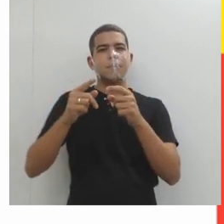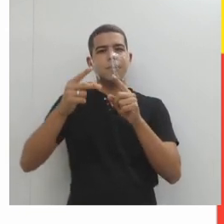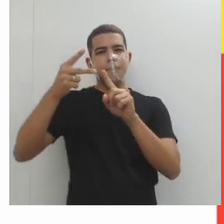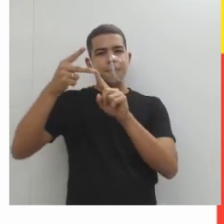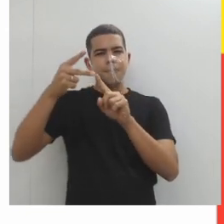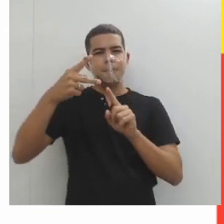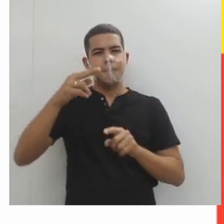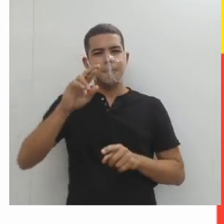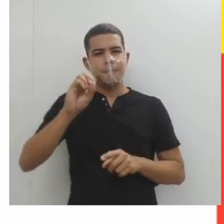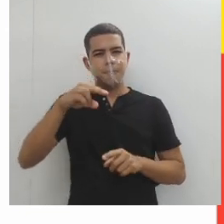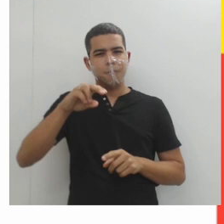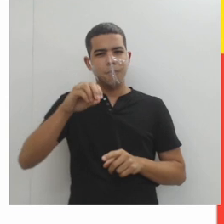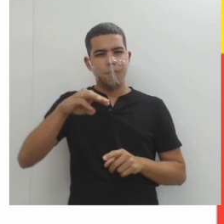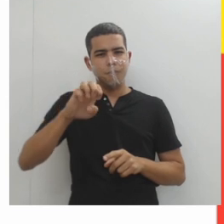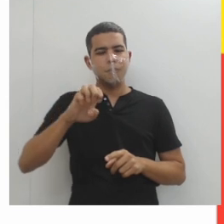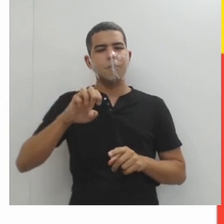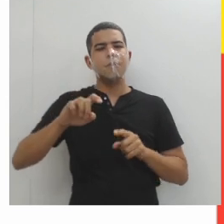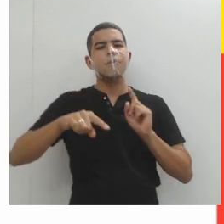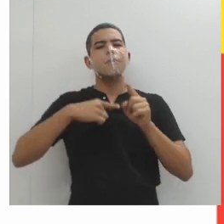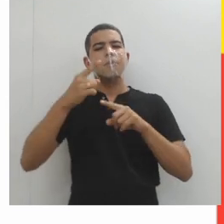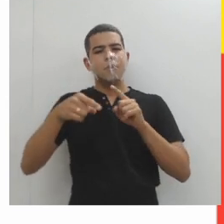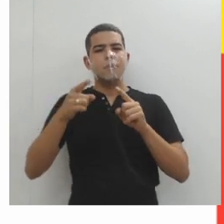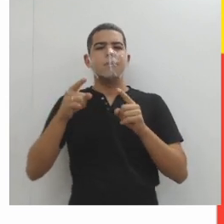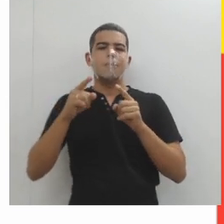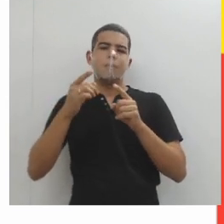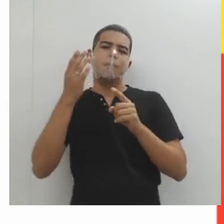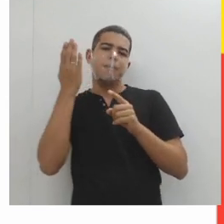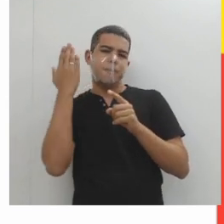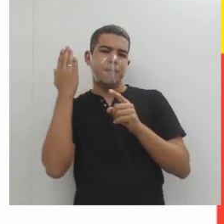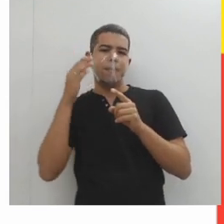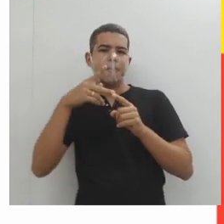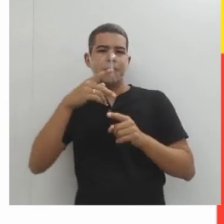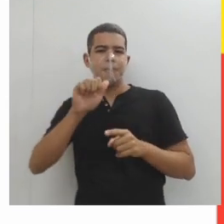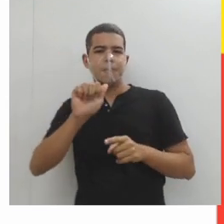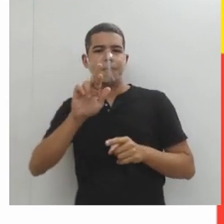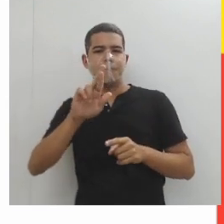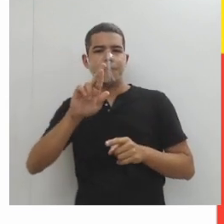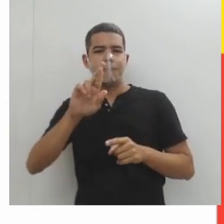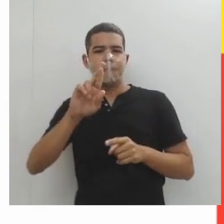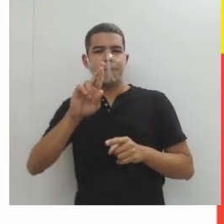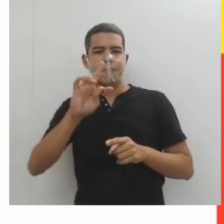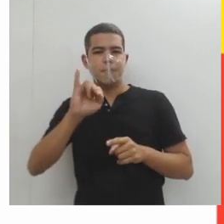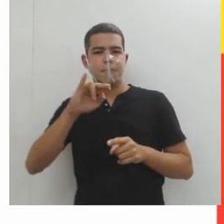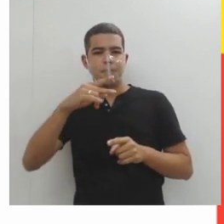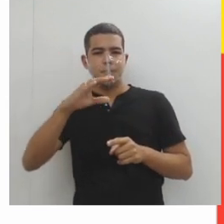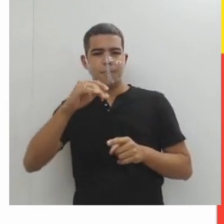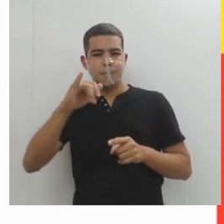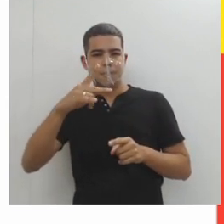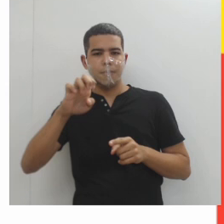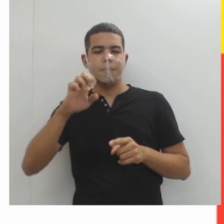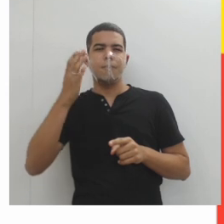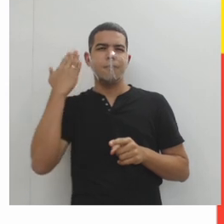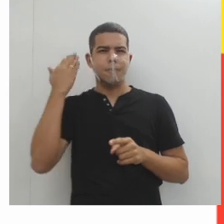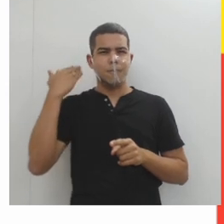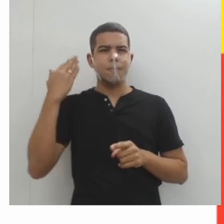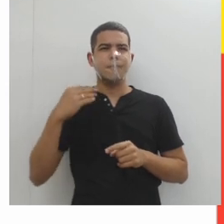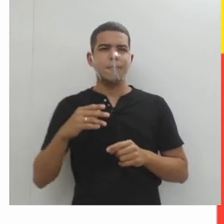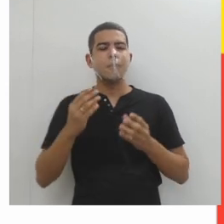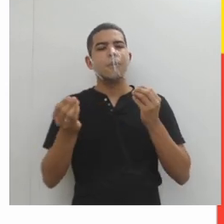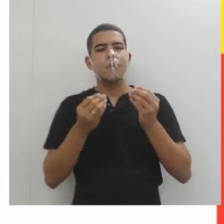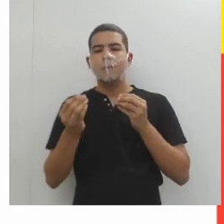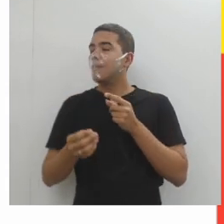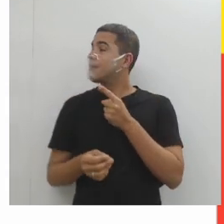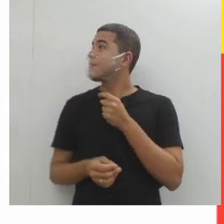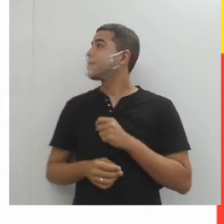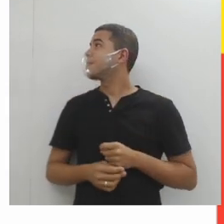o verbo principal no particípio passado. Então observa aí como é que ficou. Ó. Who have they talked to? Who, W8 question,